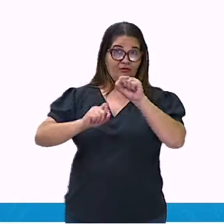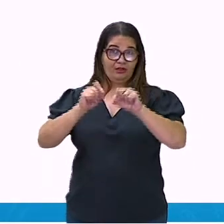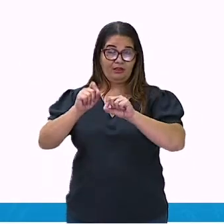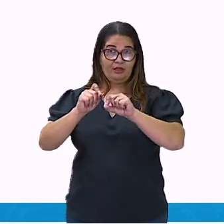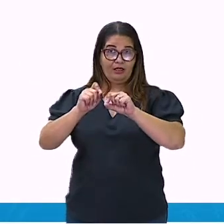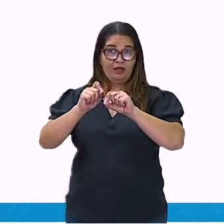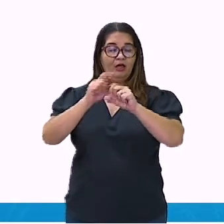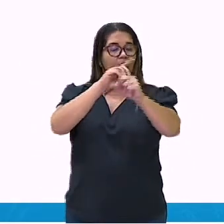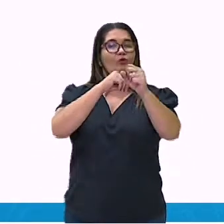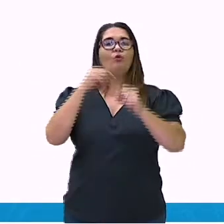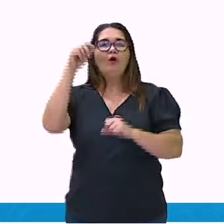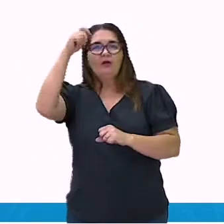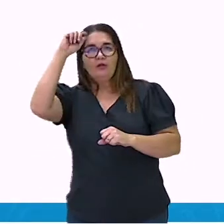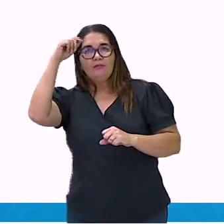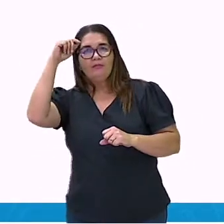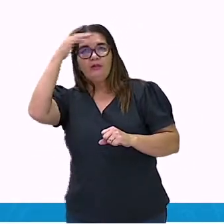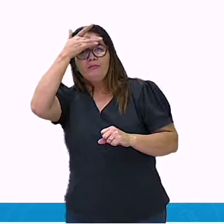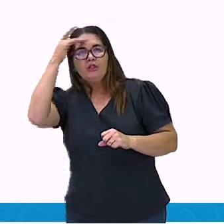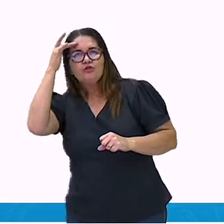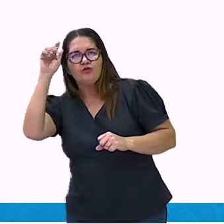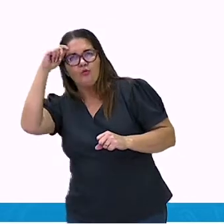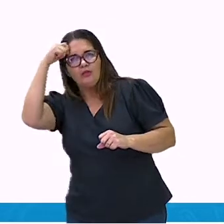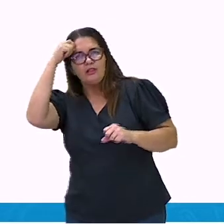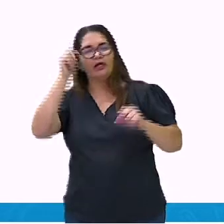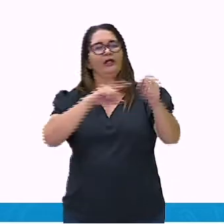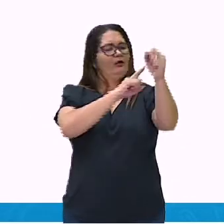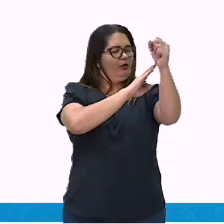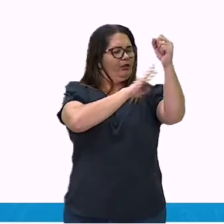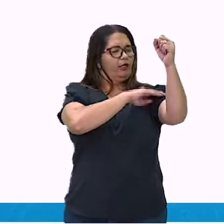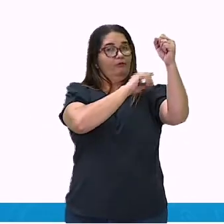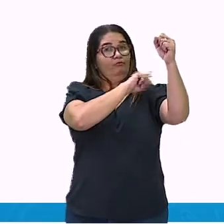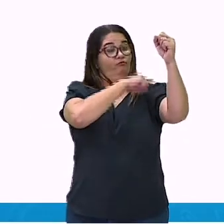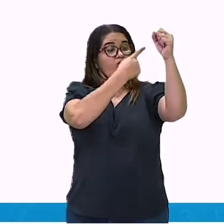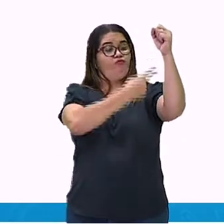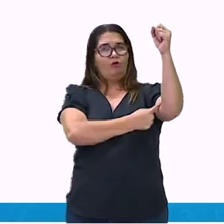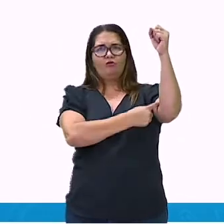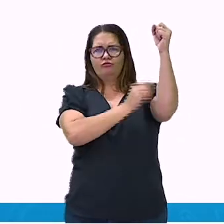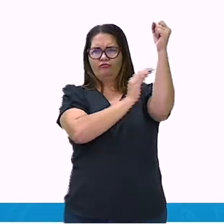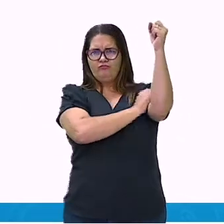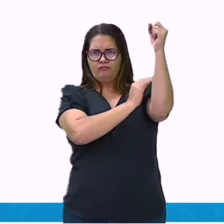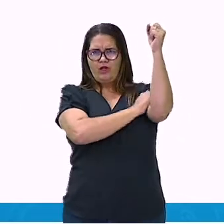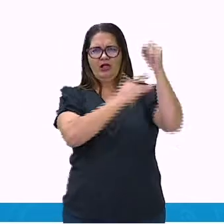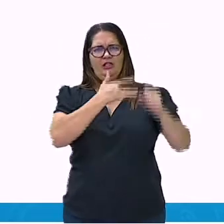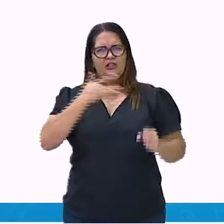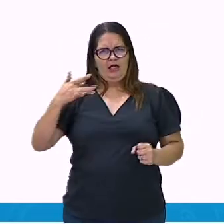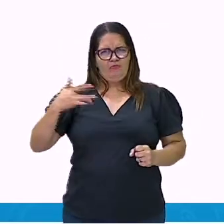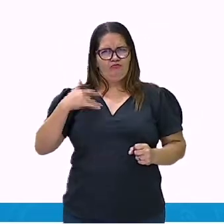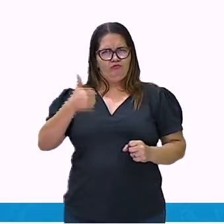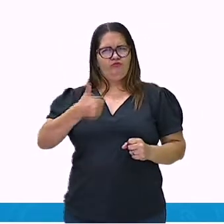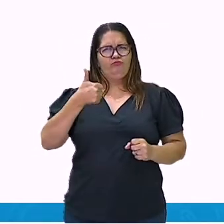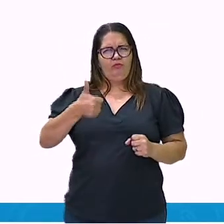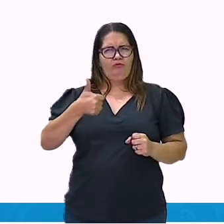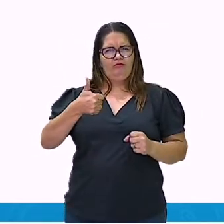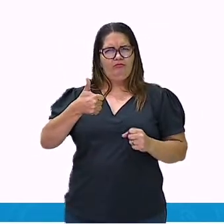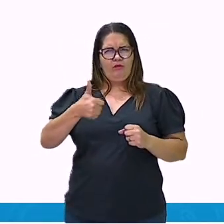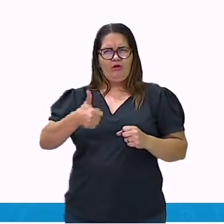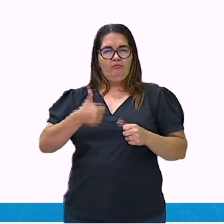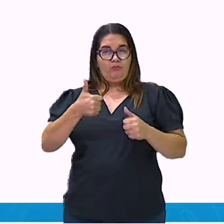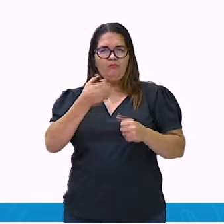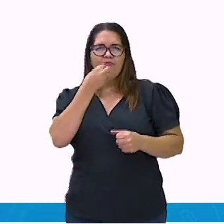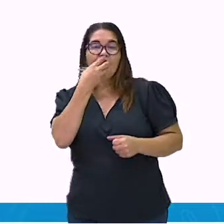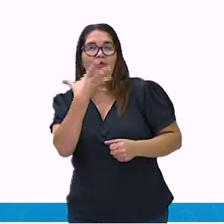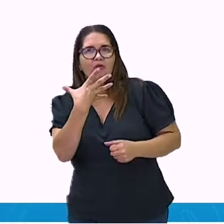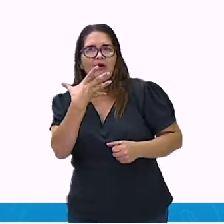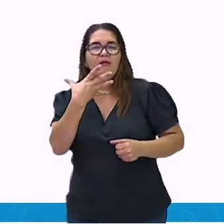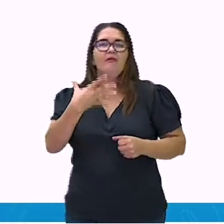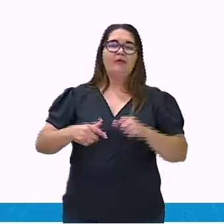essa necessidade de lucro para a coroa portuguesa. O lucro